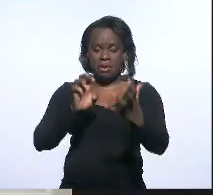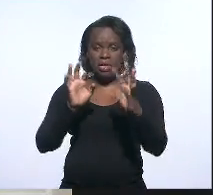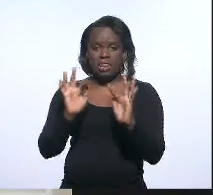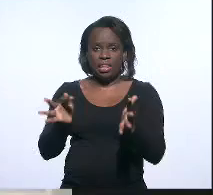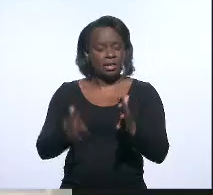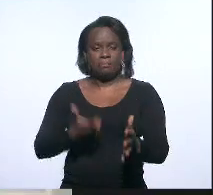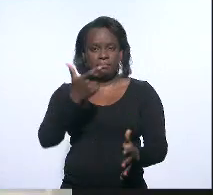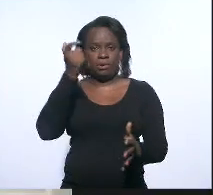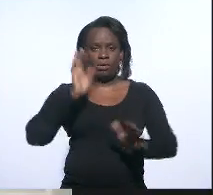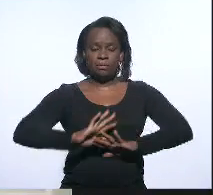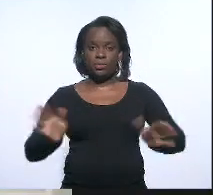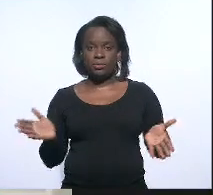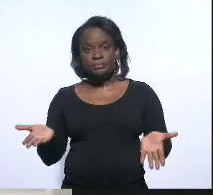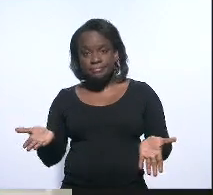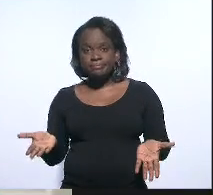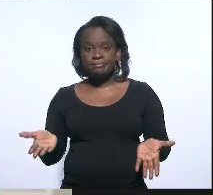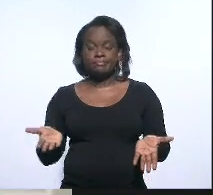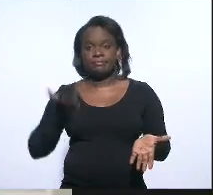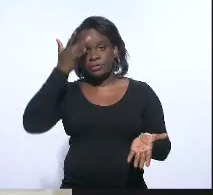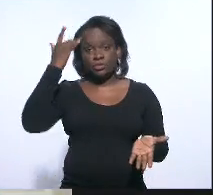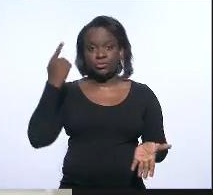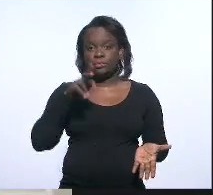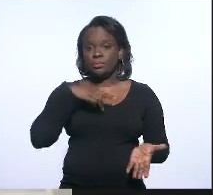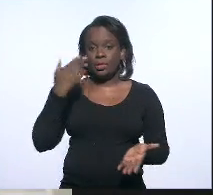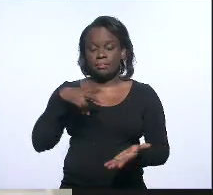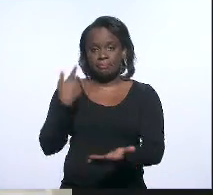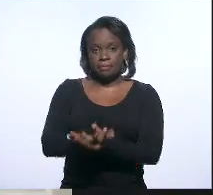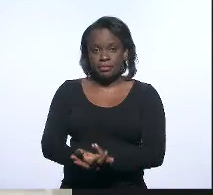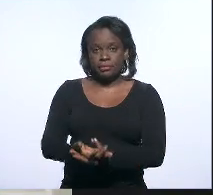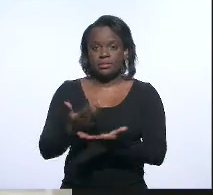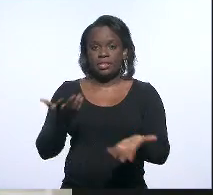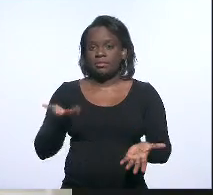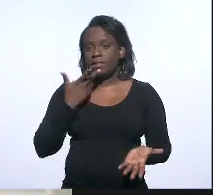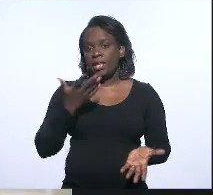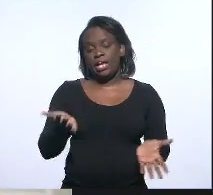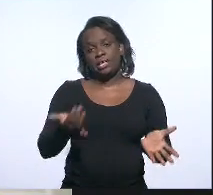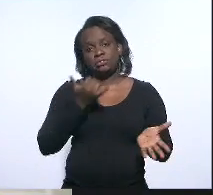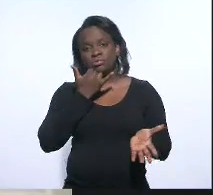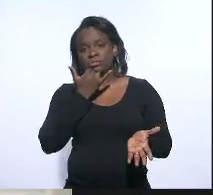exemplo, pode resultar aí numa pessoa atirando e dizendo que foi